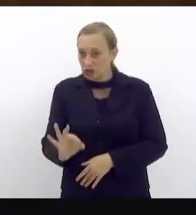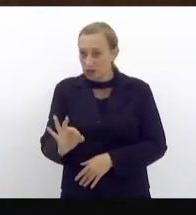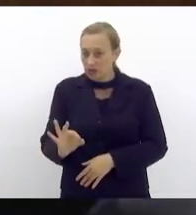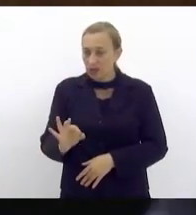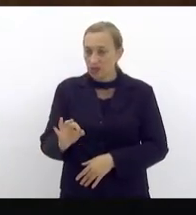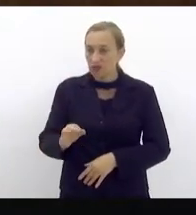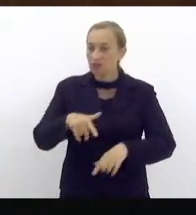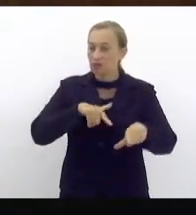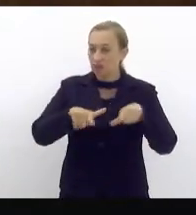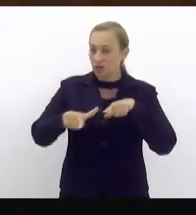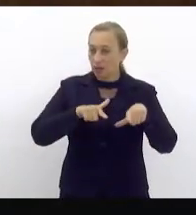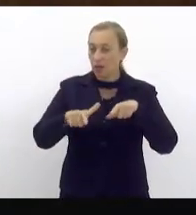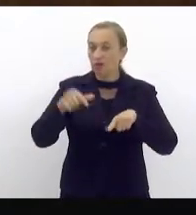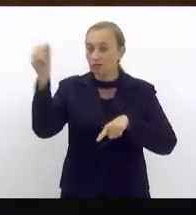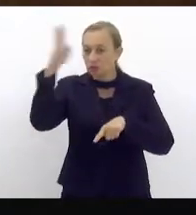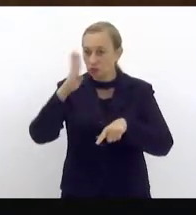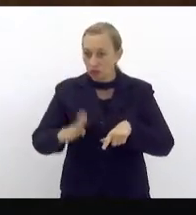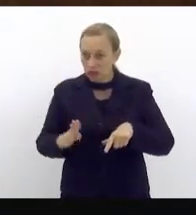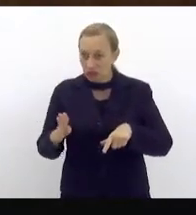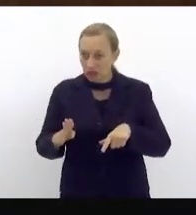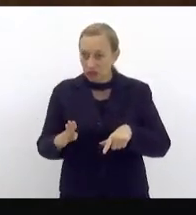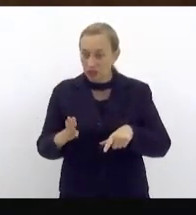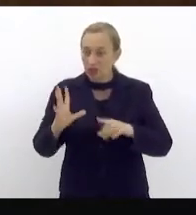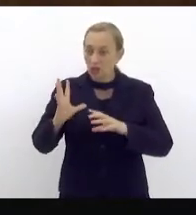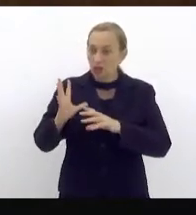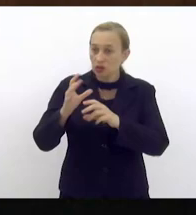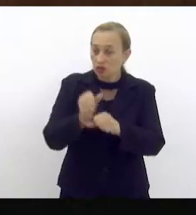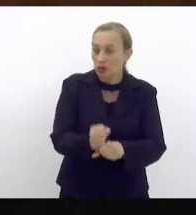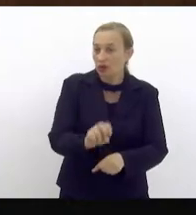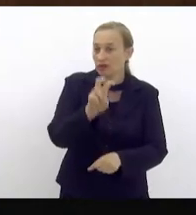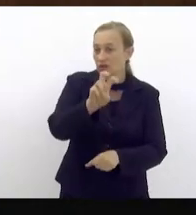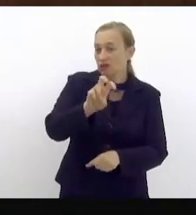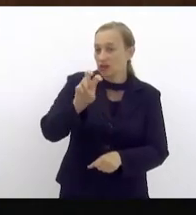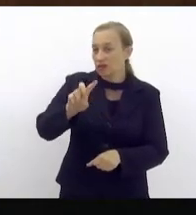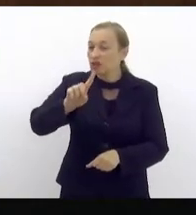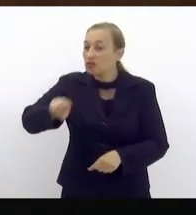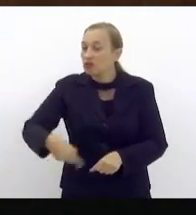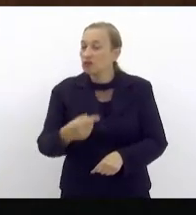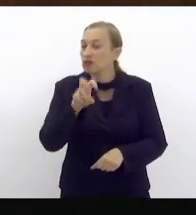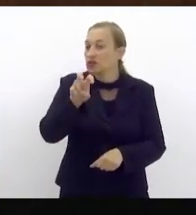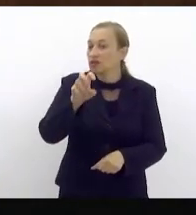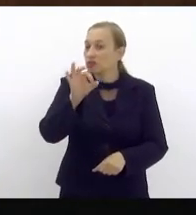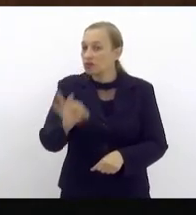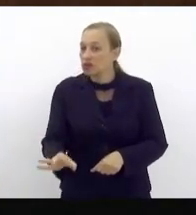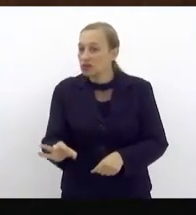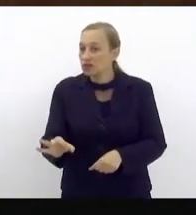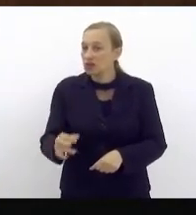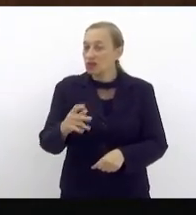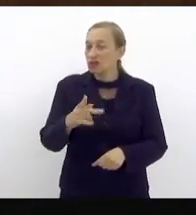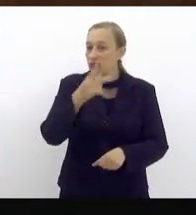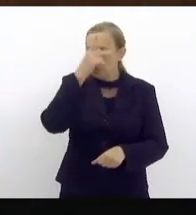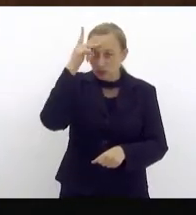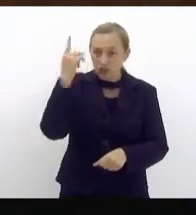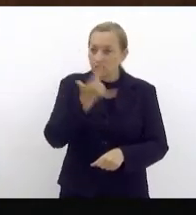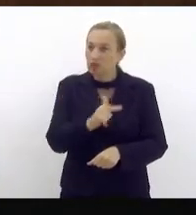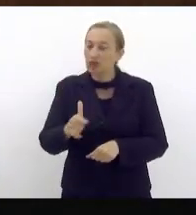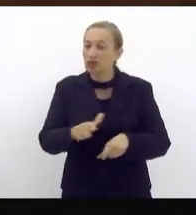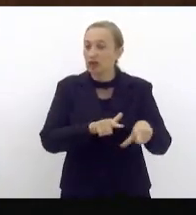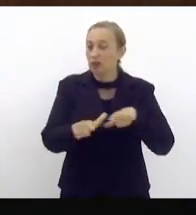de trabalho no Brasil elas somavam 55,5% das pessoas desempregadas